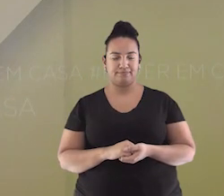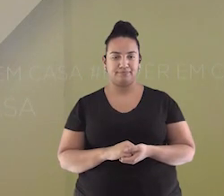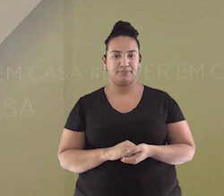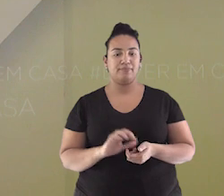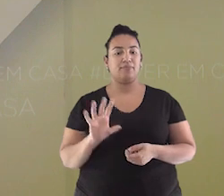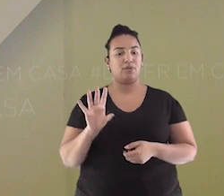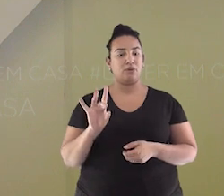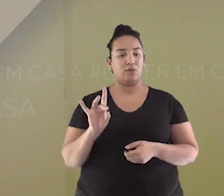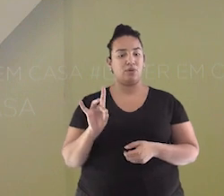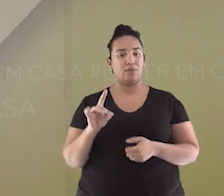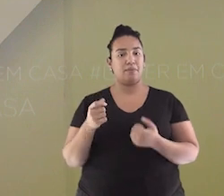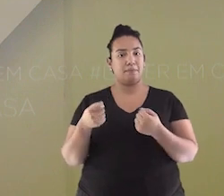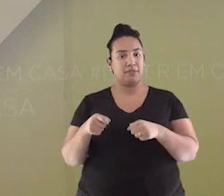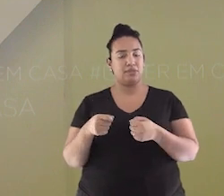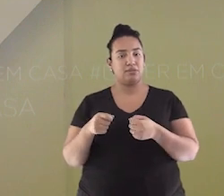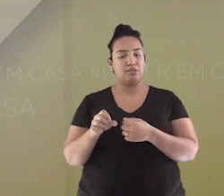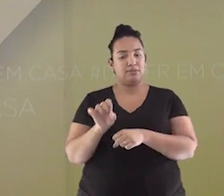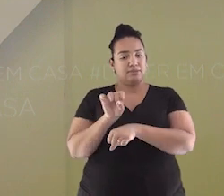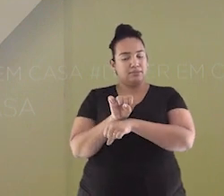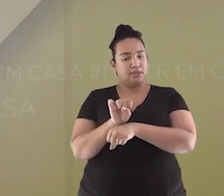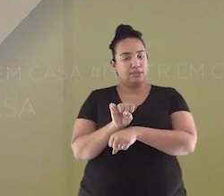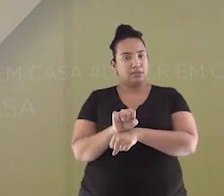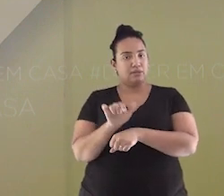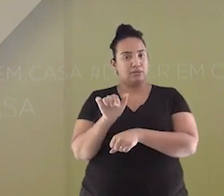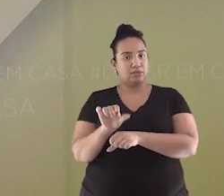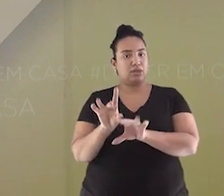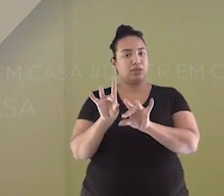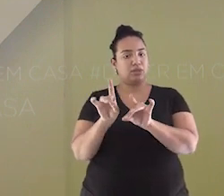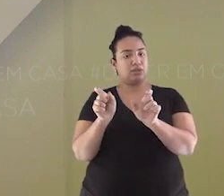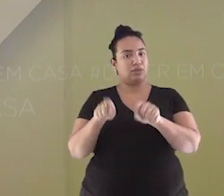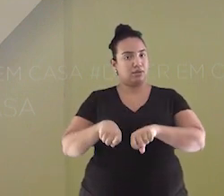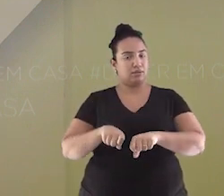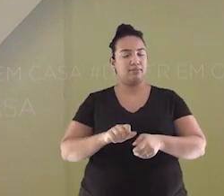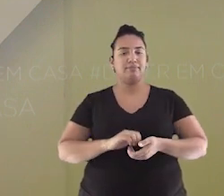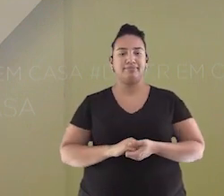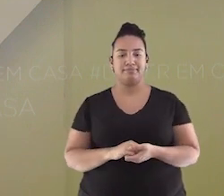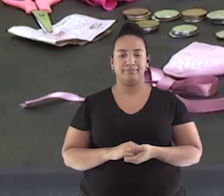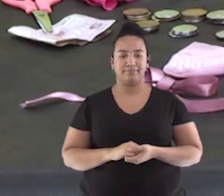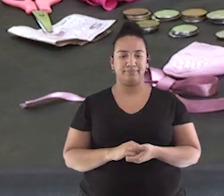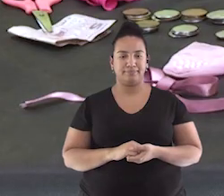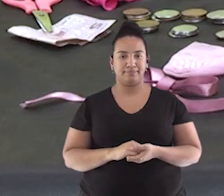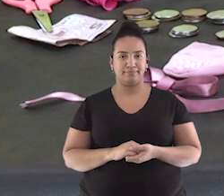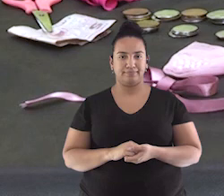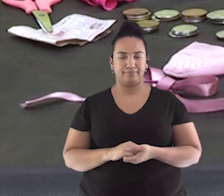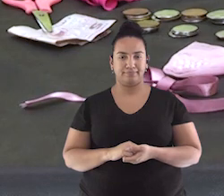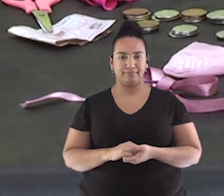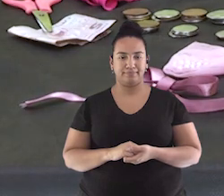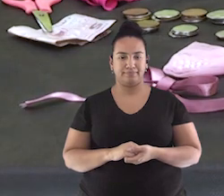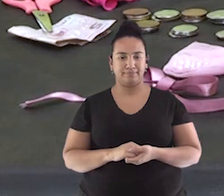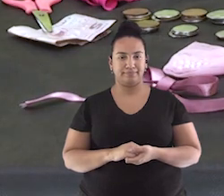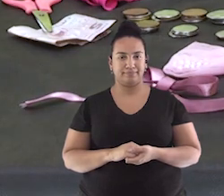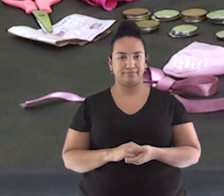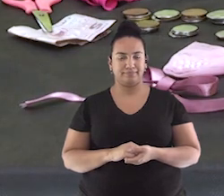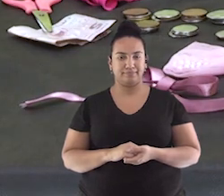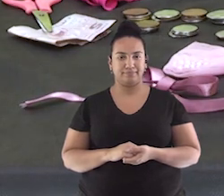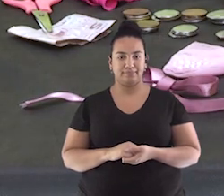Essa cola eu preciso segurar um pouquinho para ela poder colar e aderir aqui no plástico.